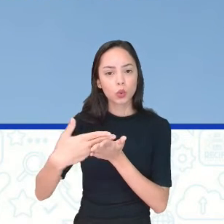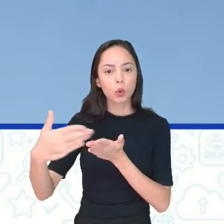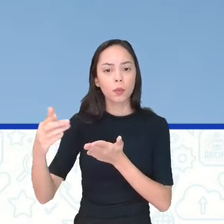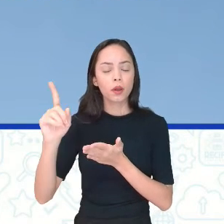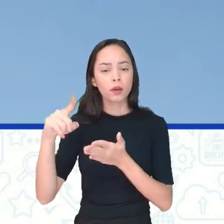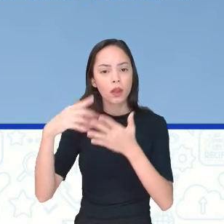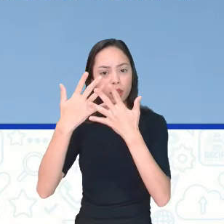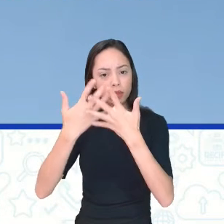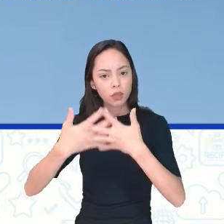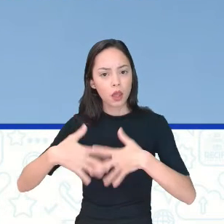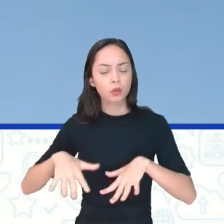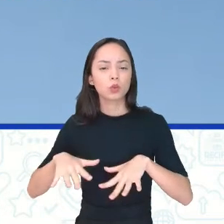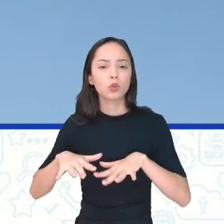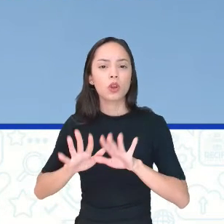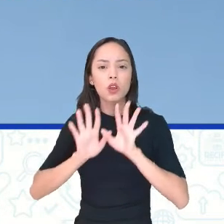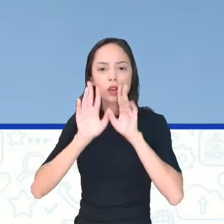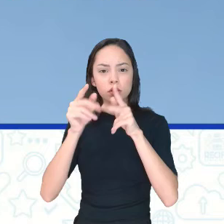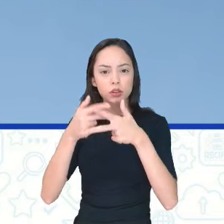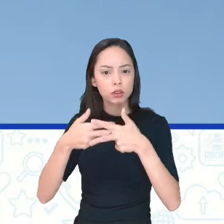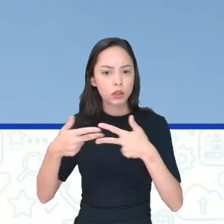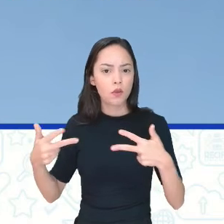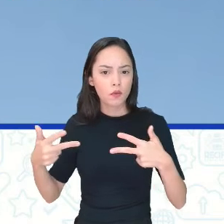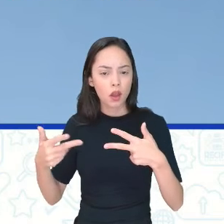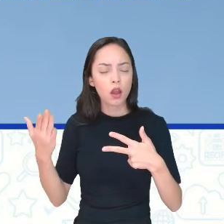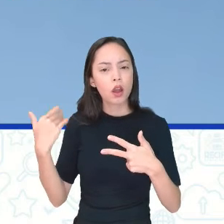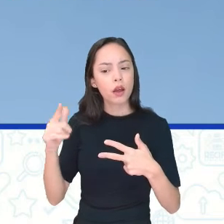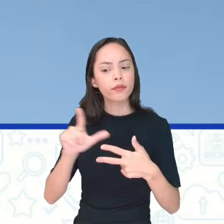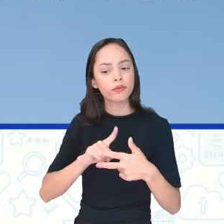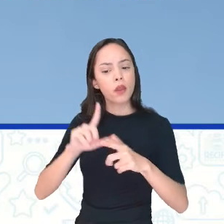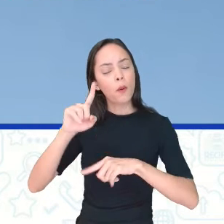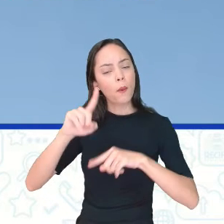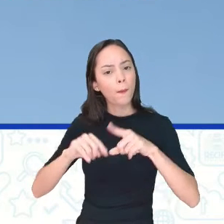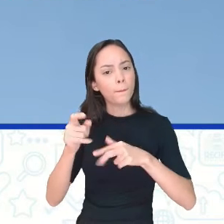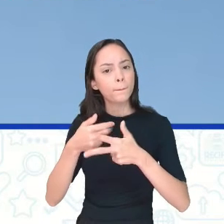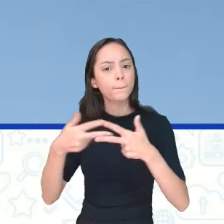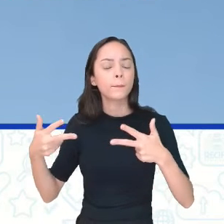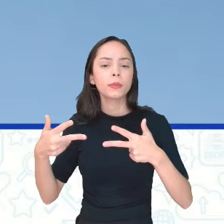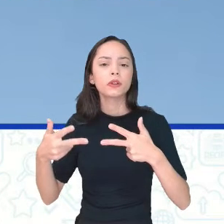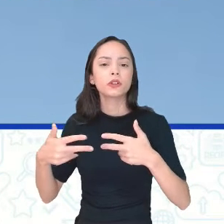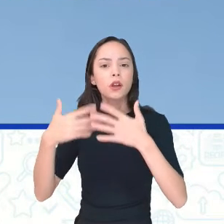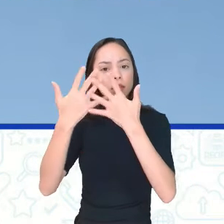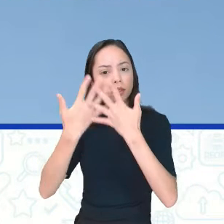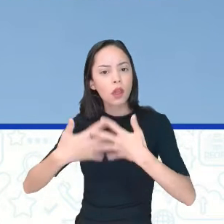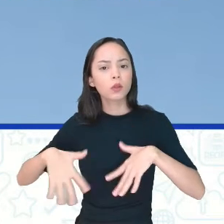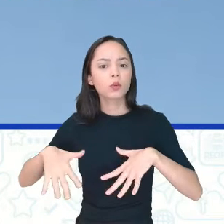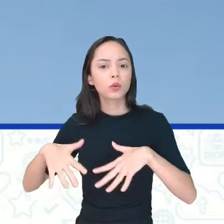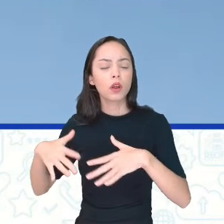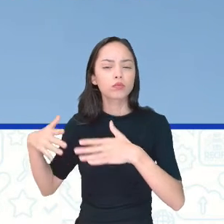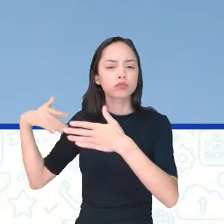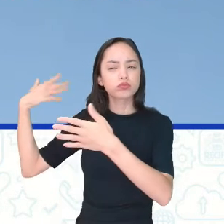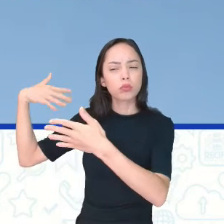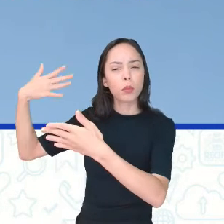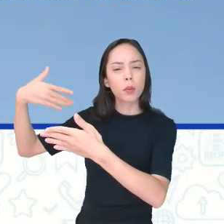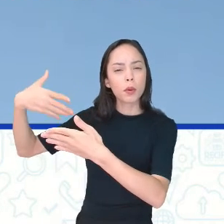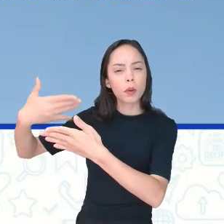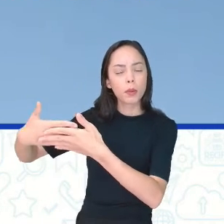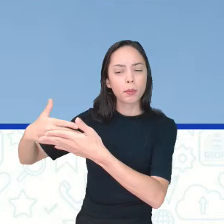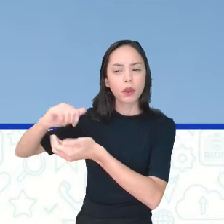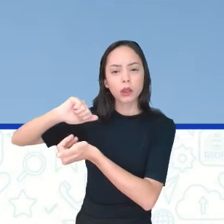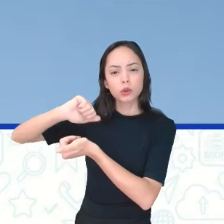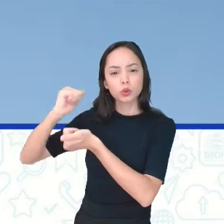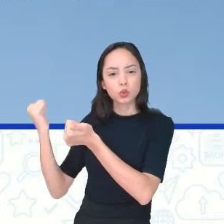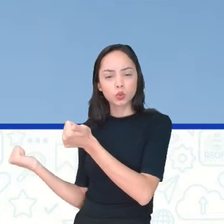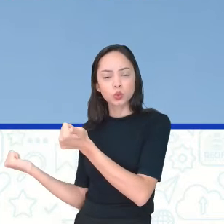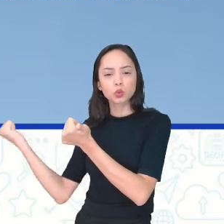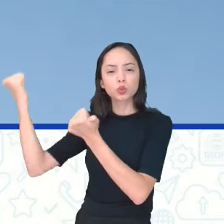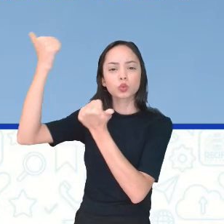natureza selvagem, formada por objetos naturais, que ao longo da história vão sendo substituídos por